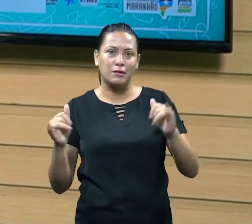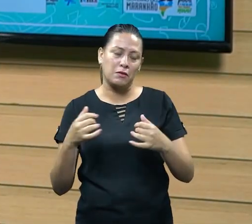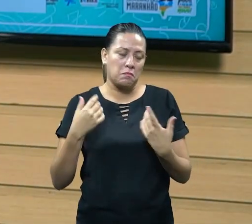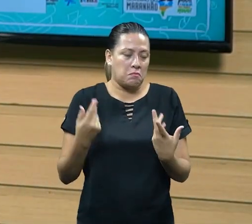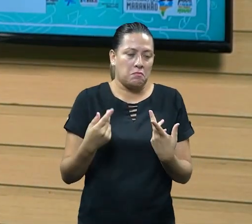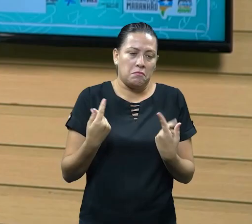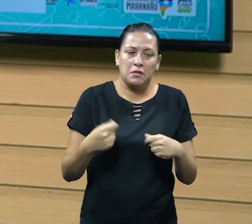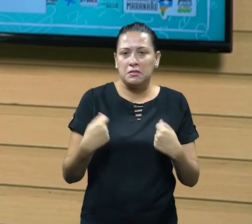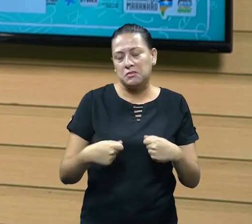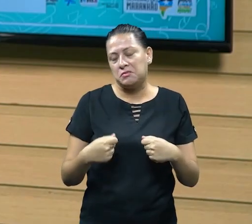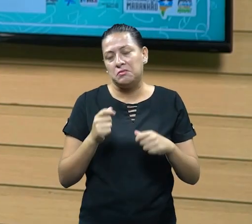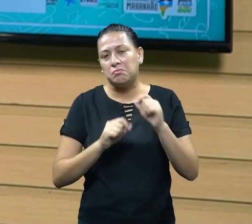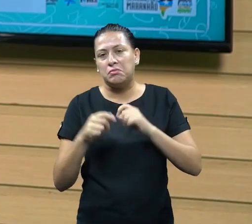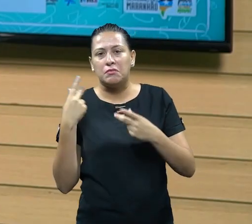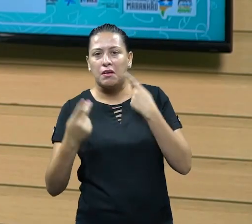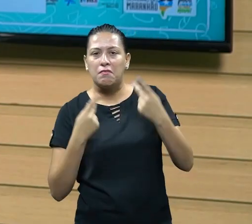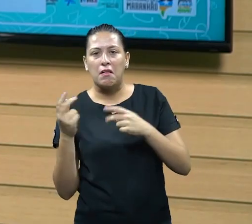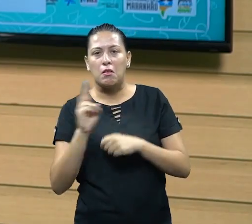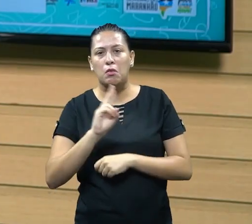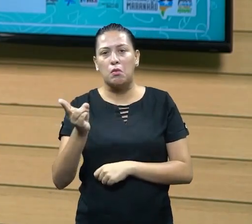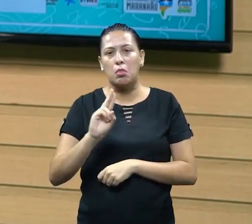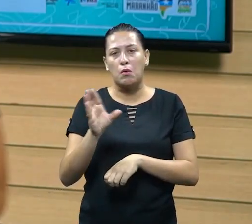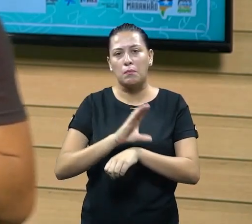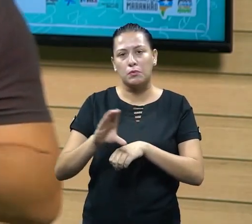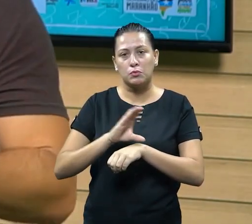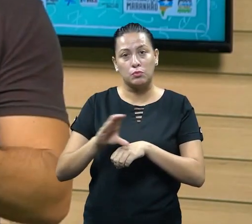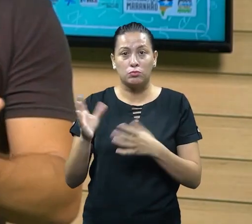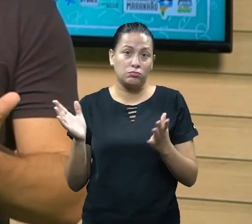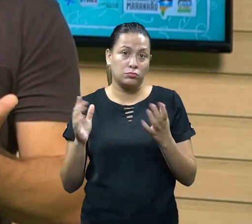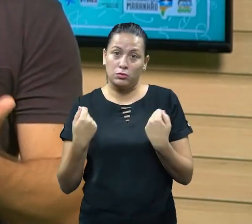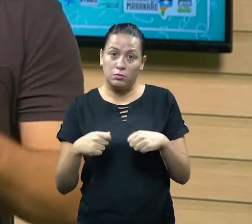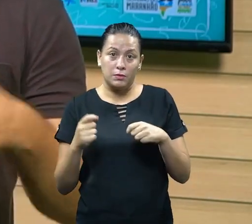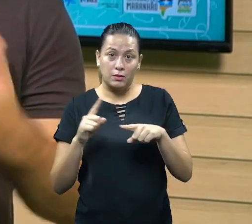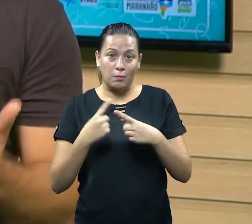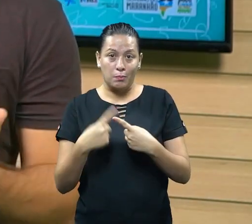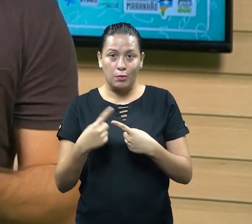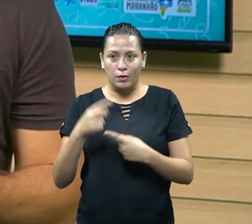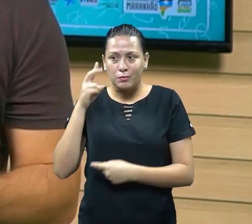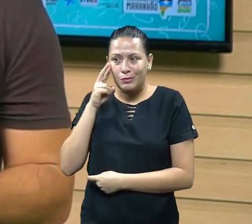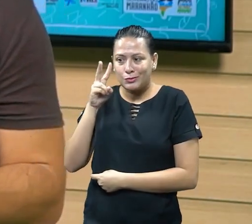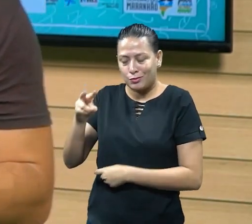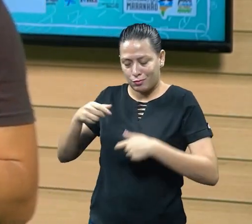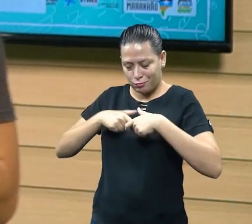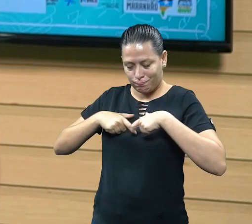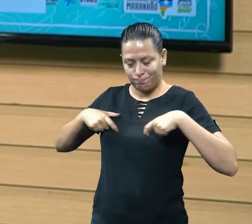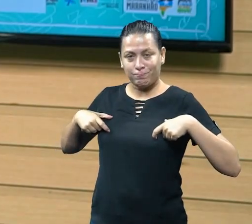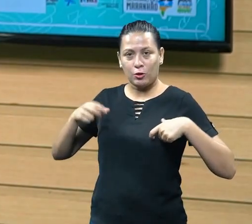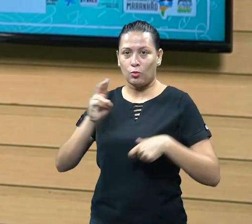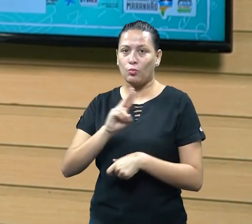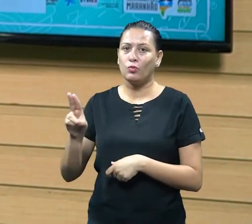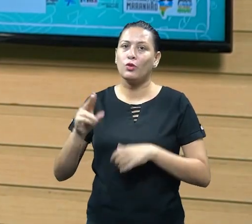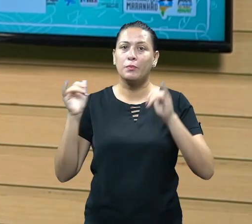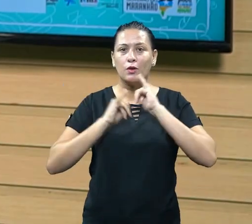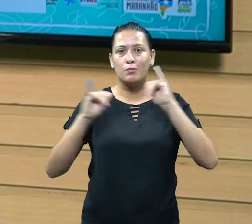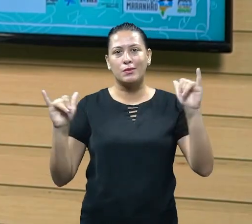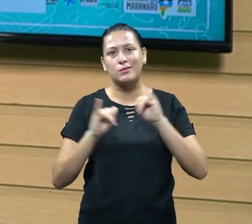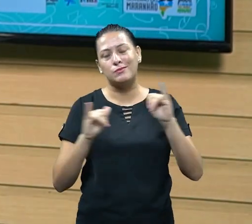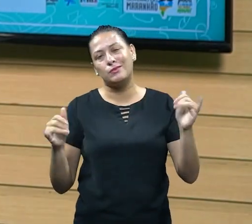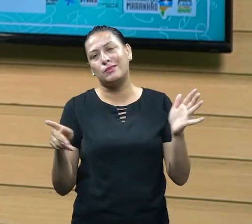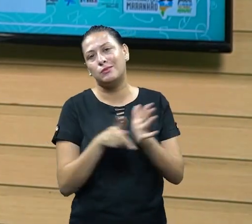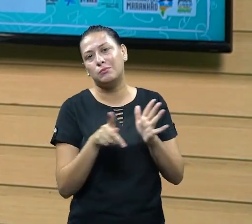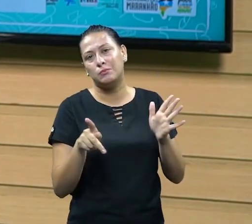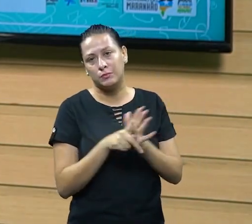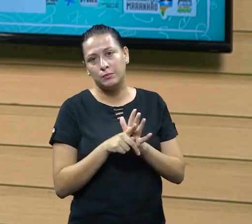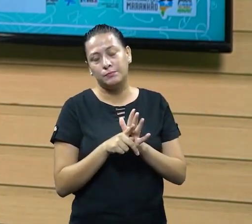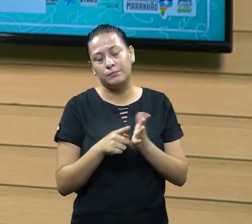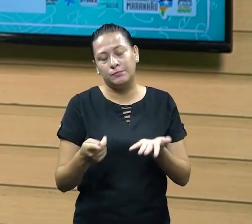falando o nome do curso, o nome da instituição, mas as pessoas estão te vendo com isso. Isso é merchandising, é uma autodivulgação. Então já é um diferencial,